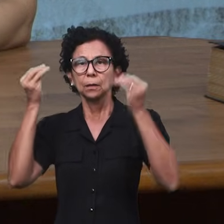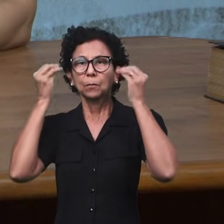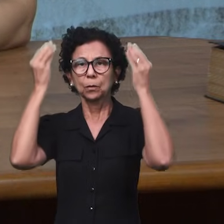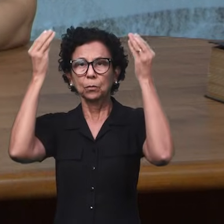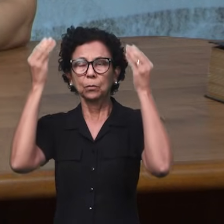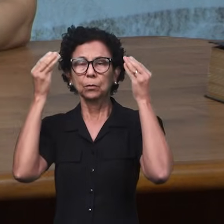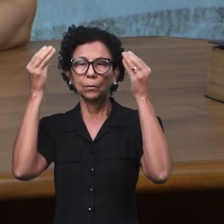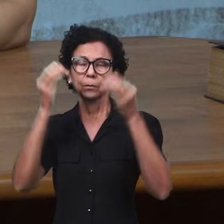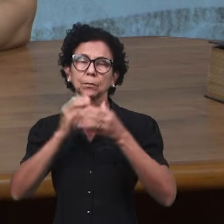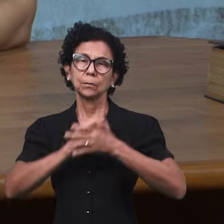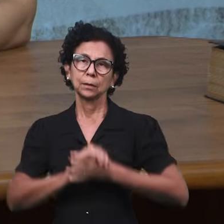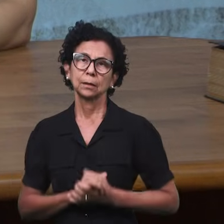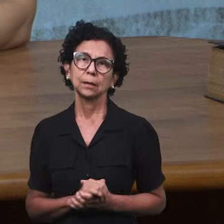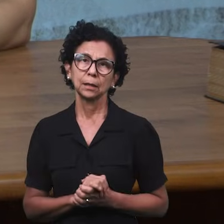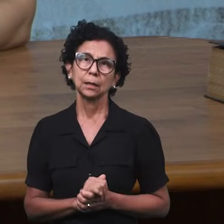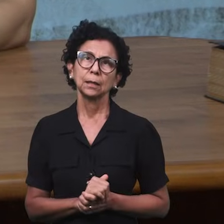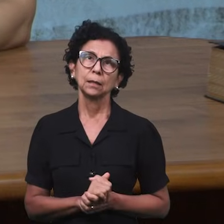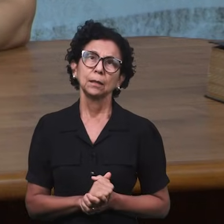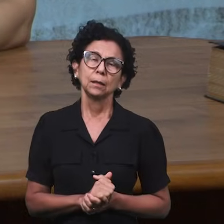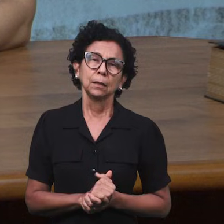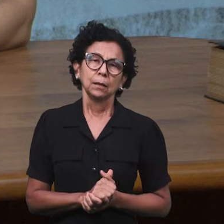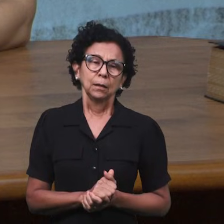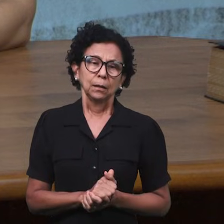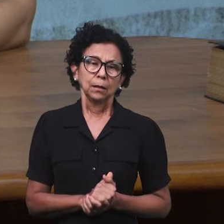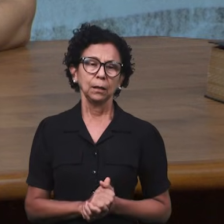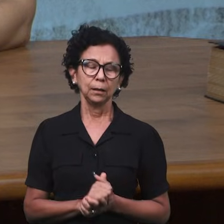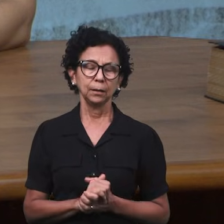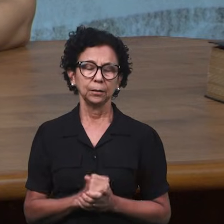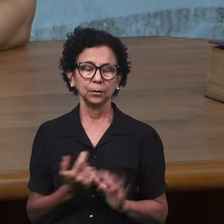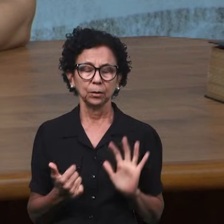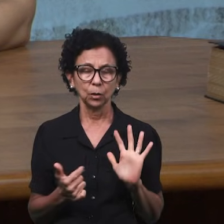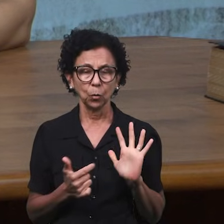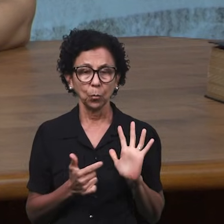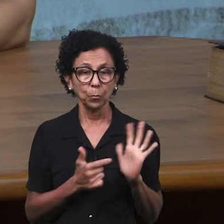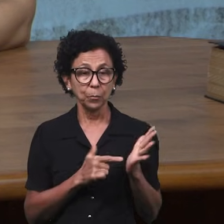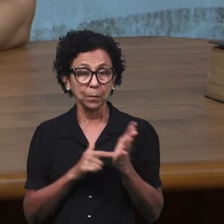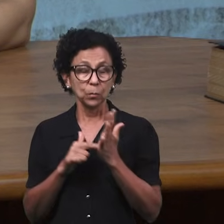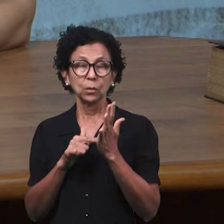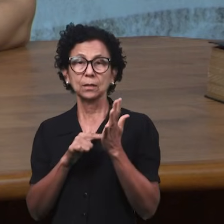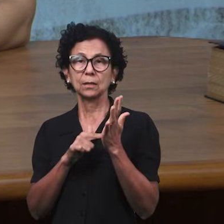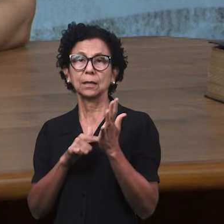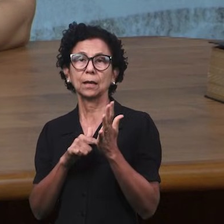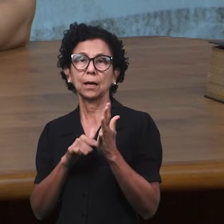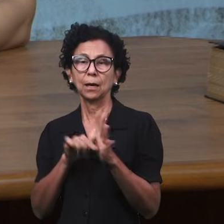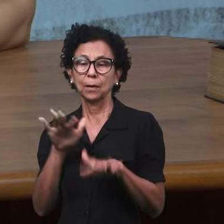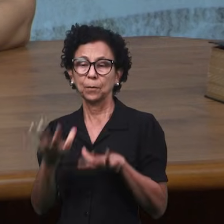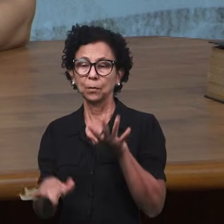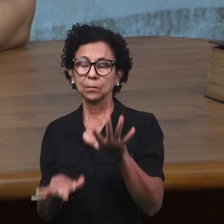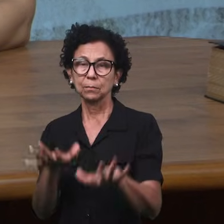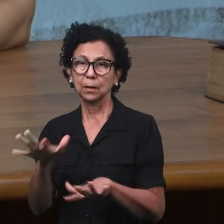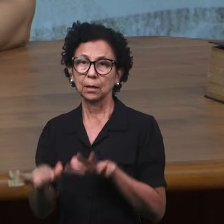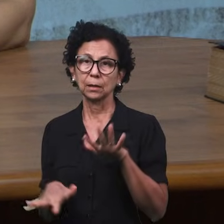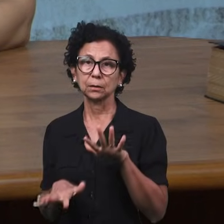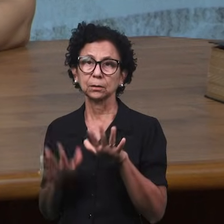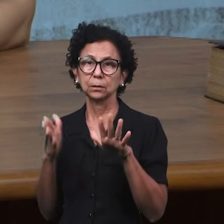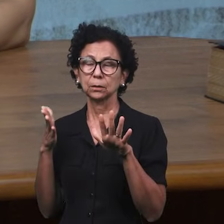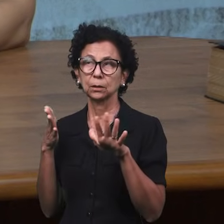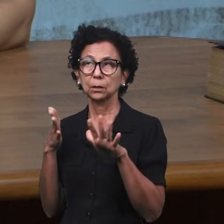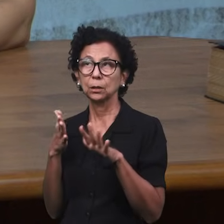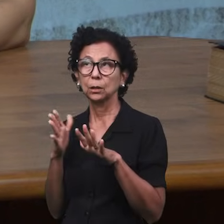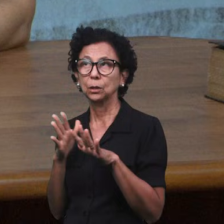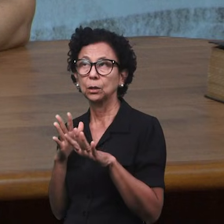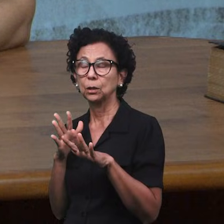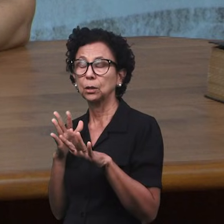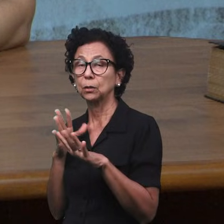meus passos lhe mostraria, como príncipe me chegaria a ele. Se a